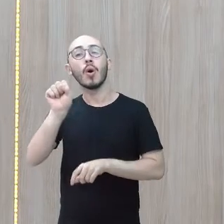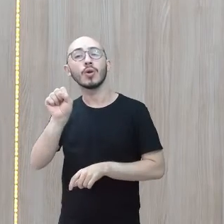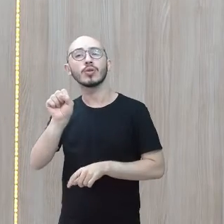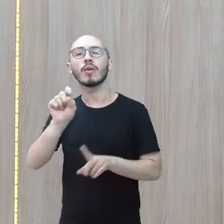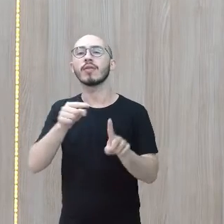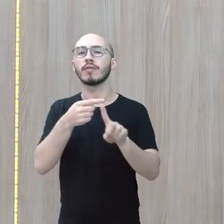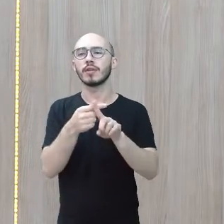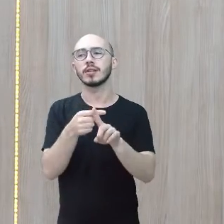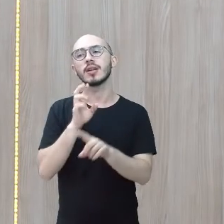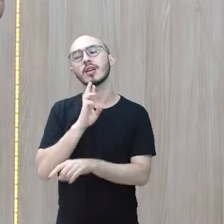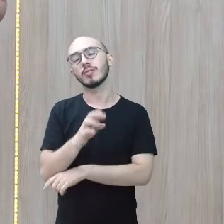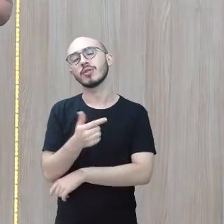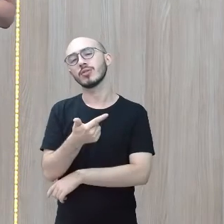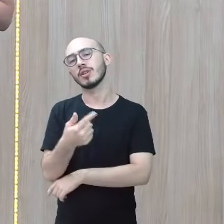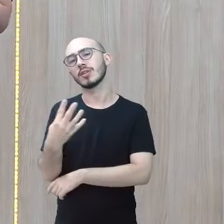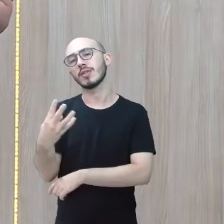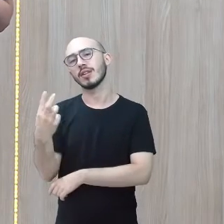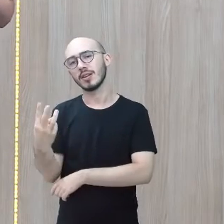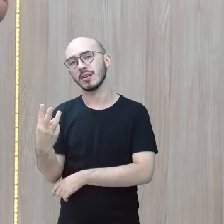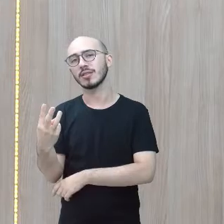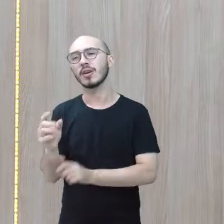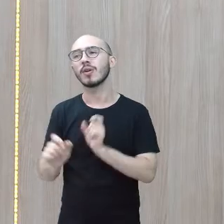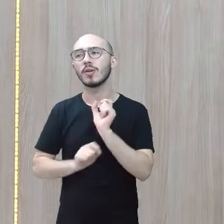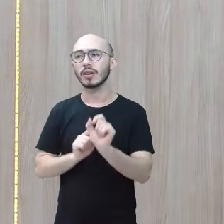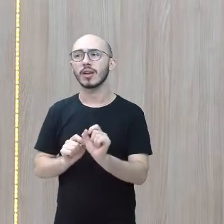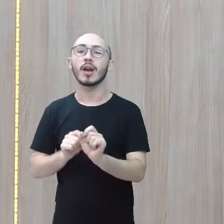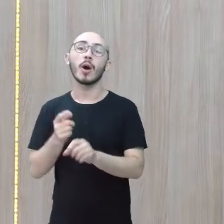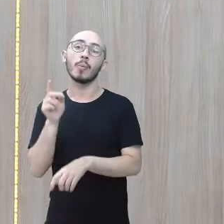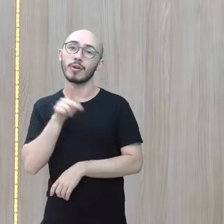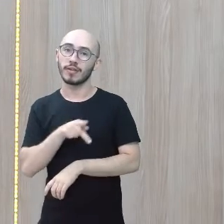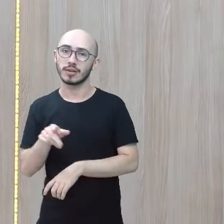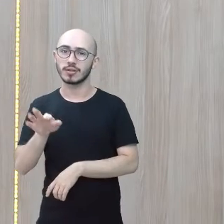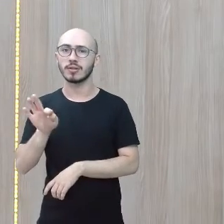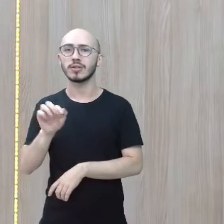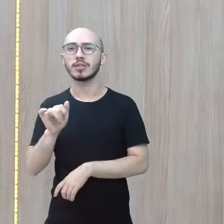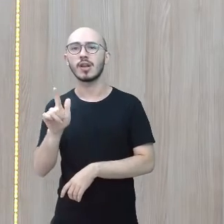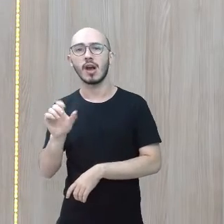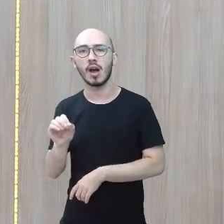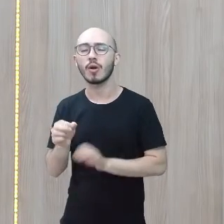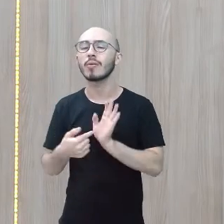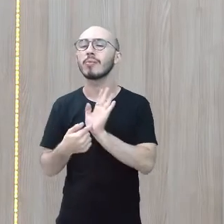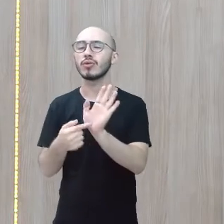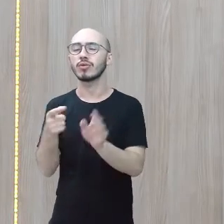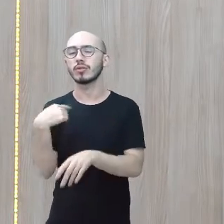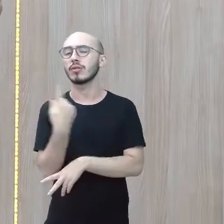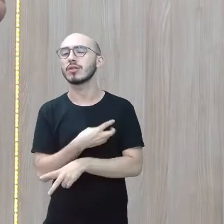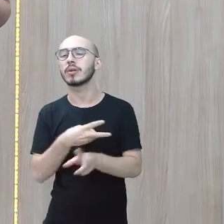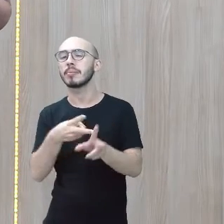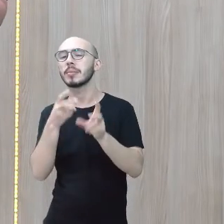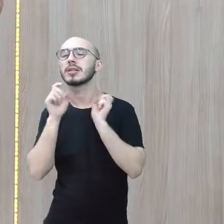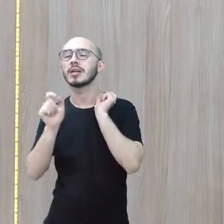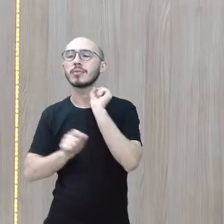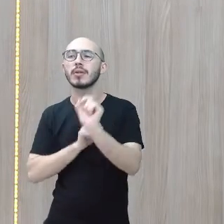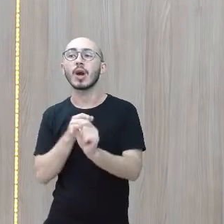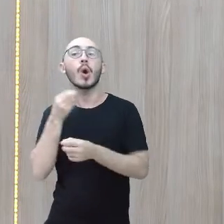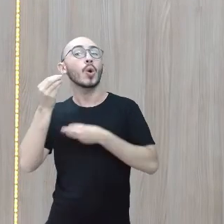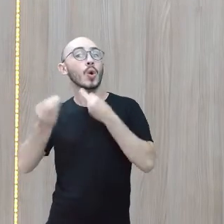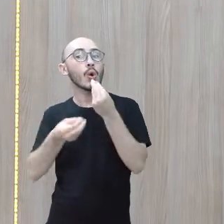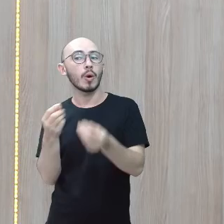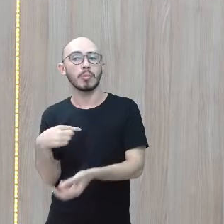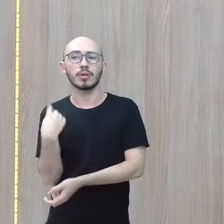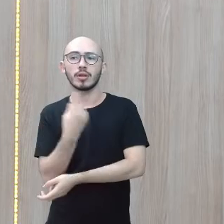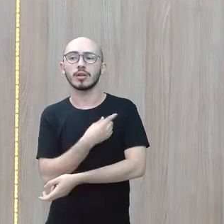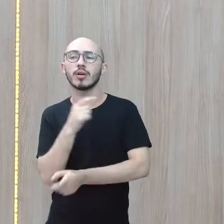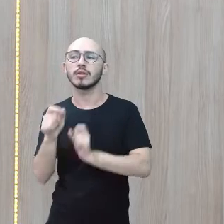dar o 243. Então, uma das coisas que Tiago já colocou aqui para a gente perceber é de que maneira a gente consegue